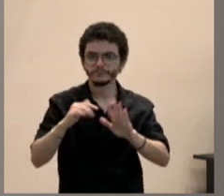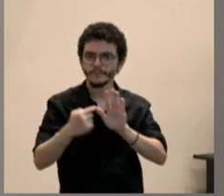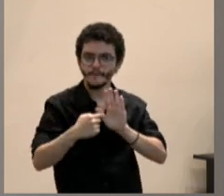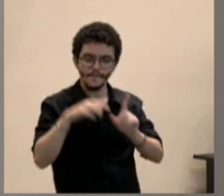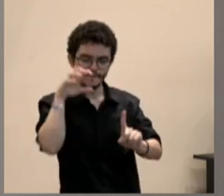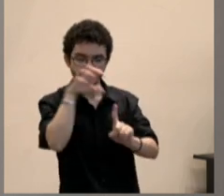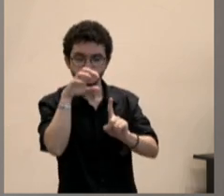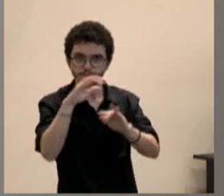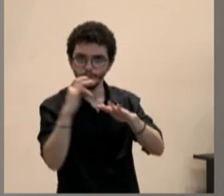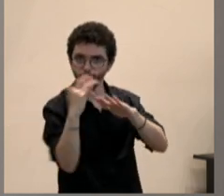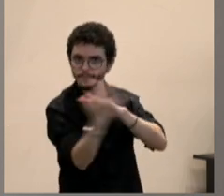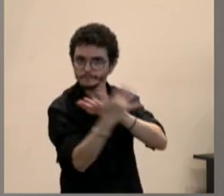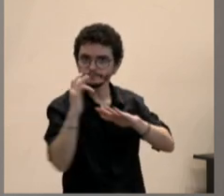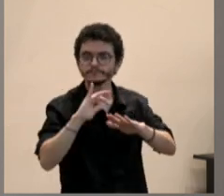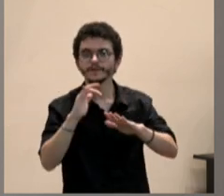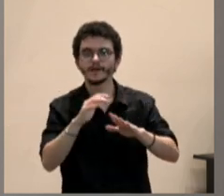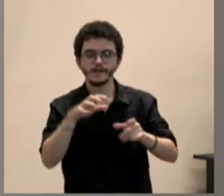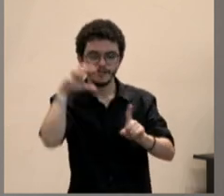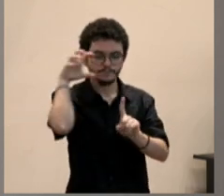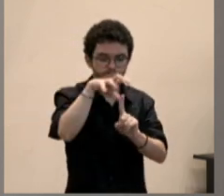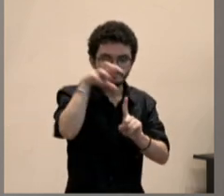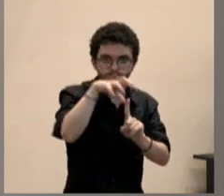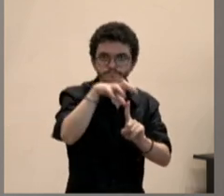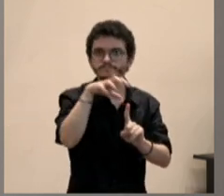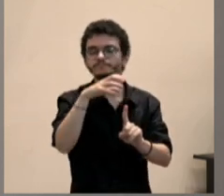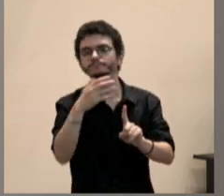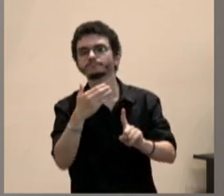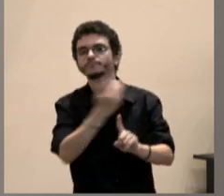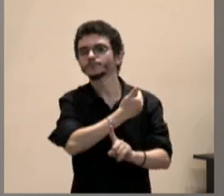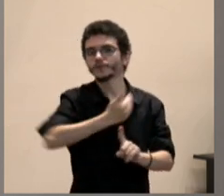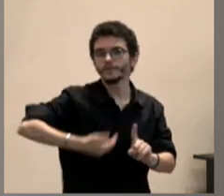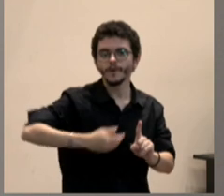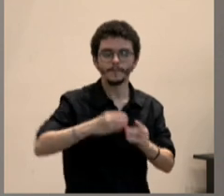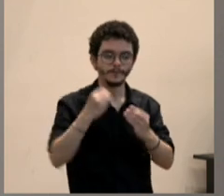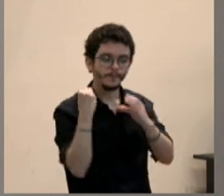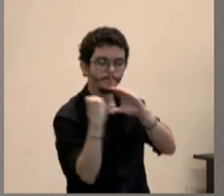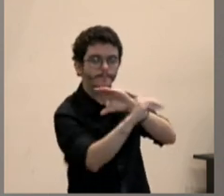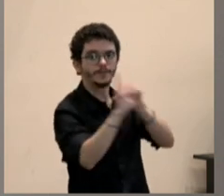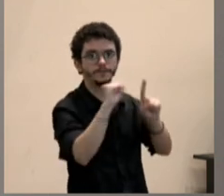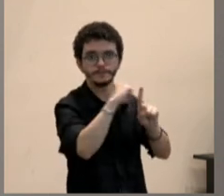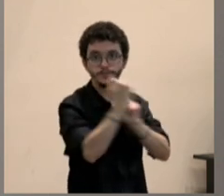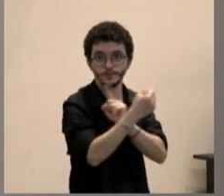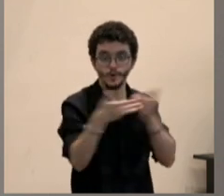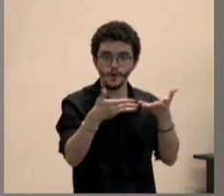o governo para não jogar dinheiro no social. Hoje eu vi uma outra manchete que não vai ter,